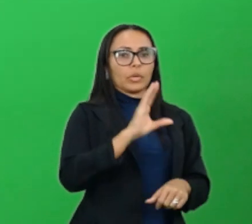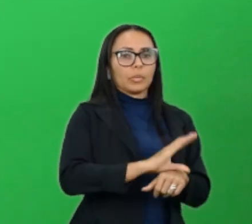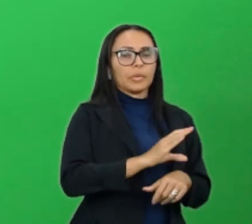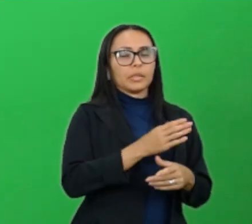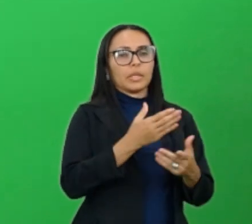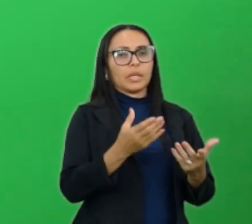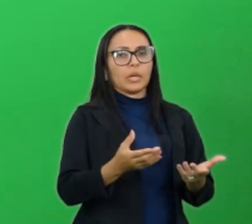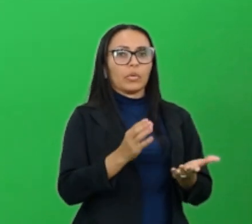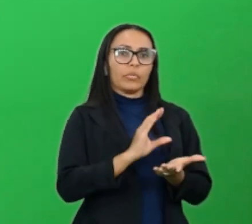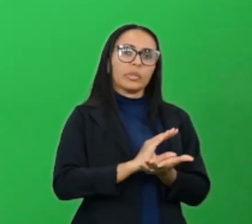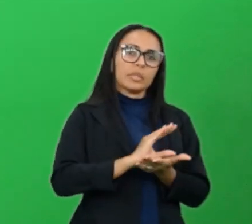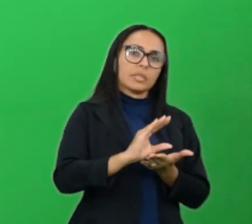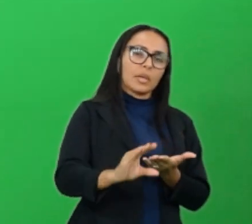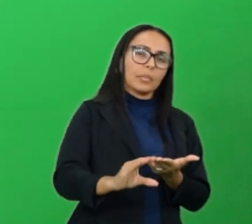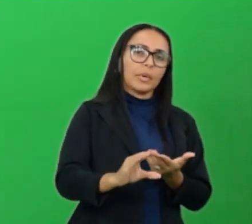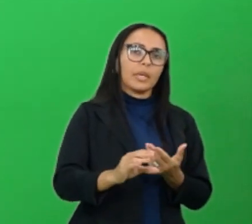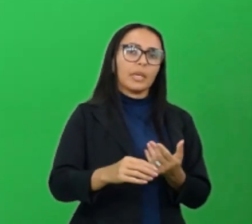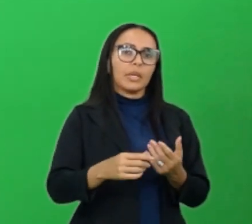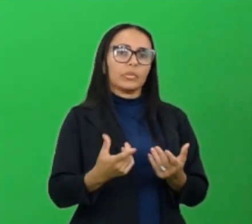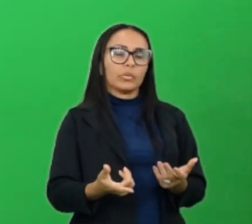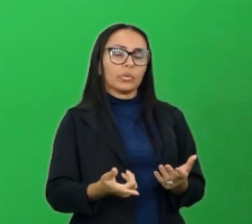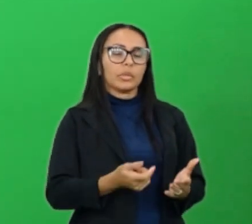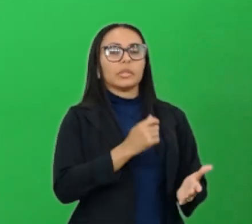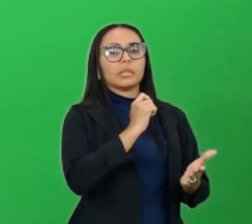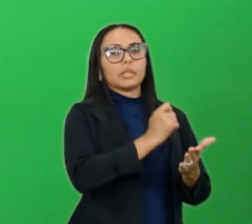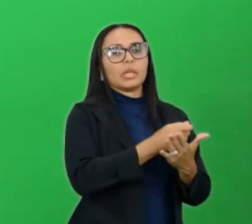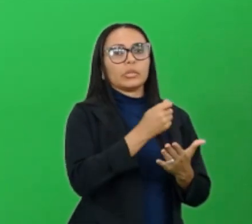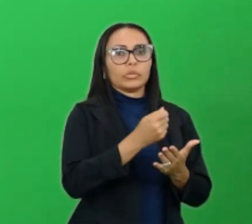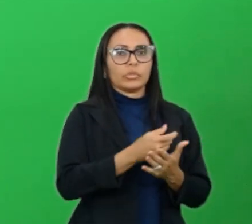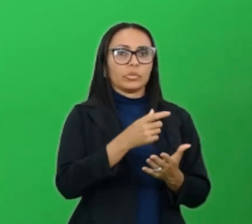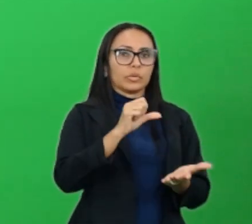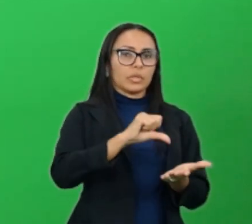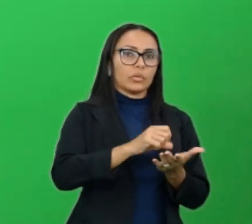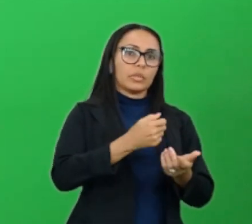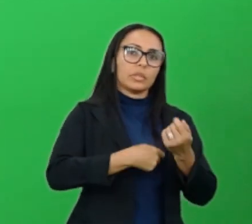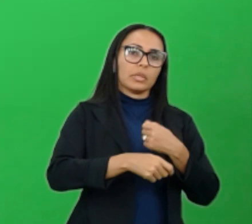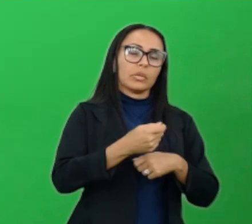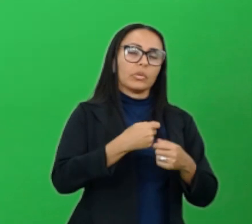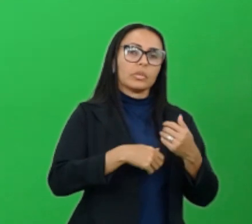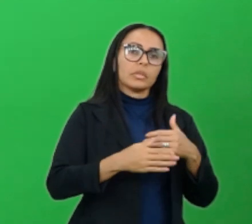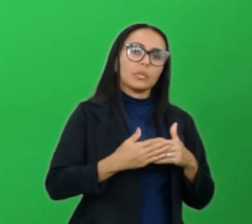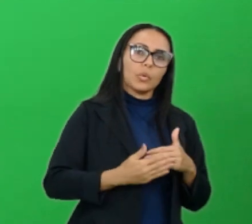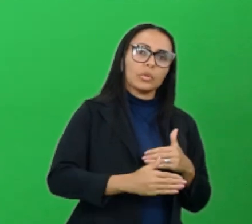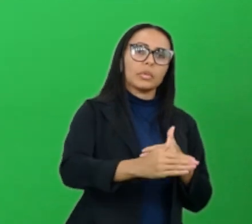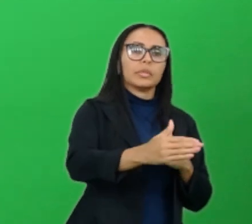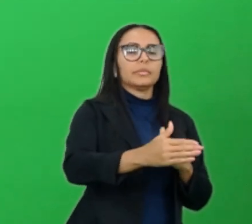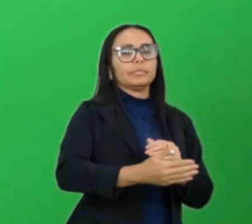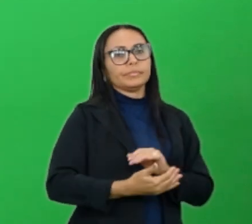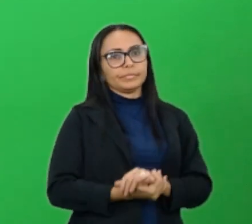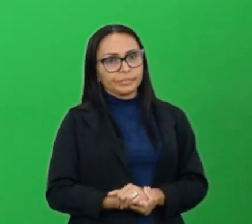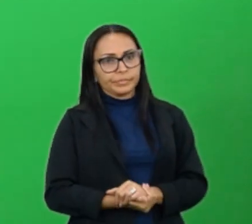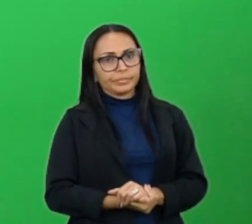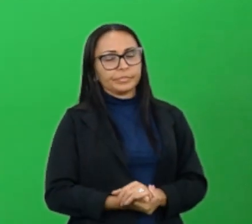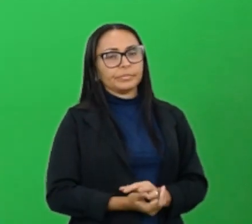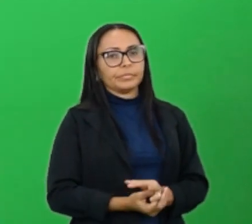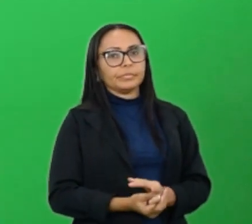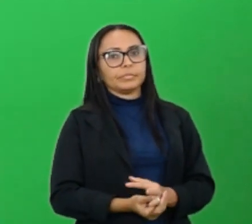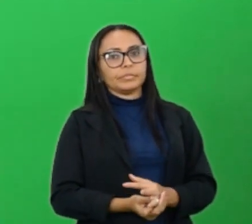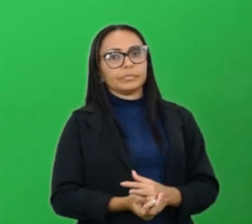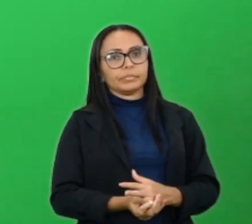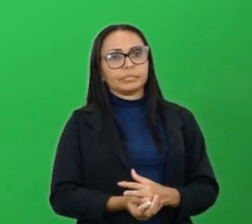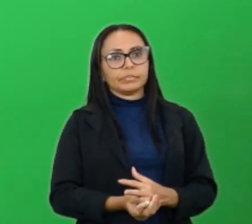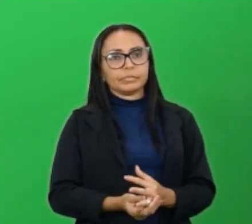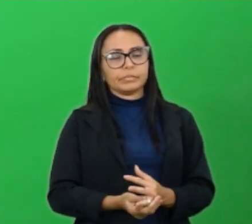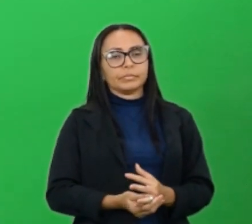fiscal, gastos em P&D no setor de negócios e assim por diante, né? Como eu disse, eu não vou listar todos aqui para não ficar